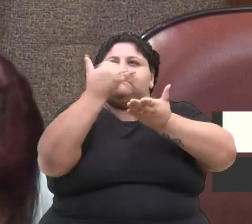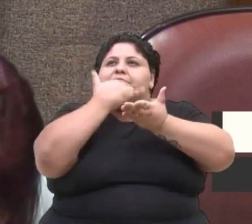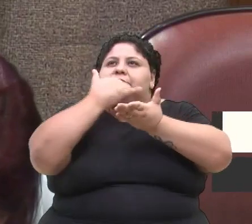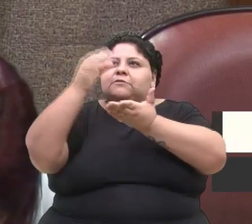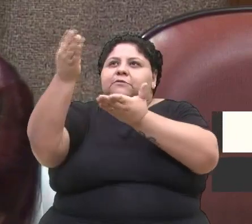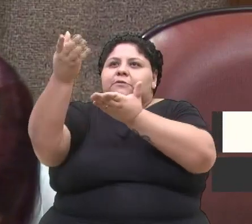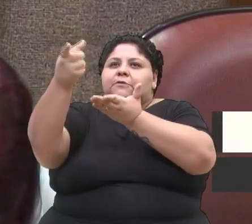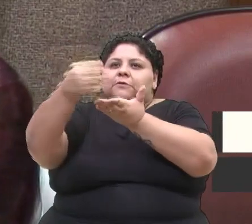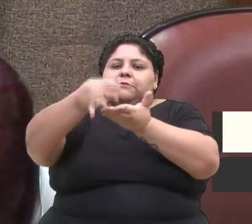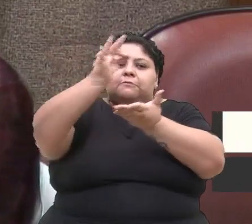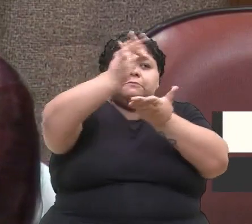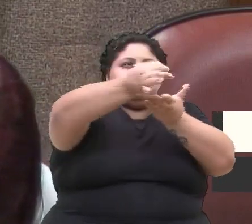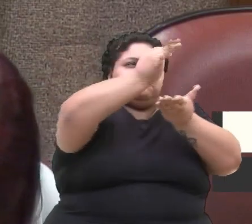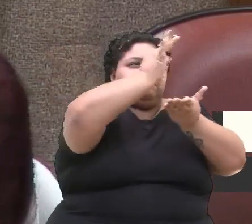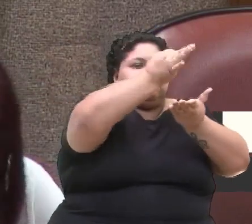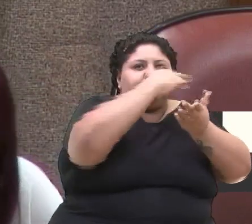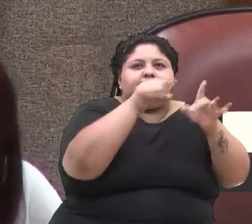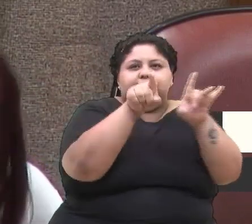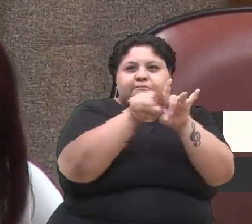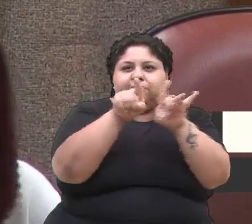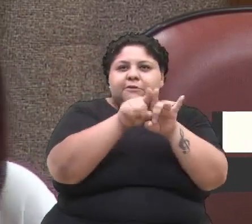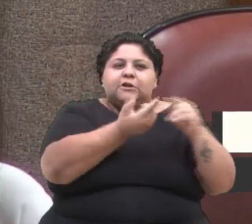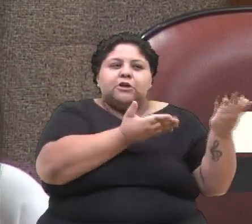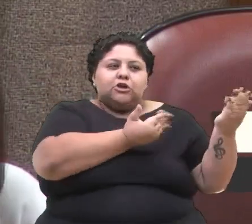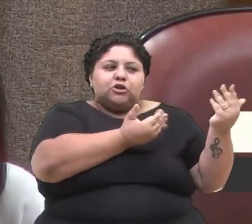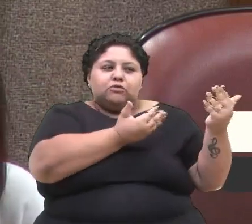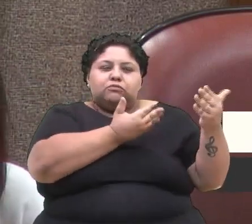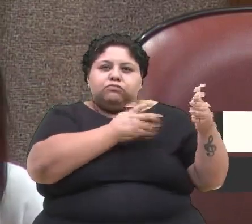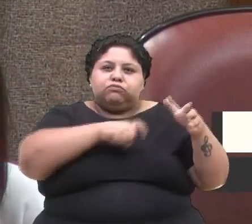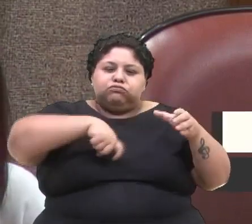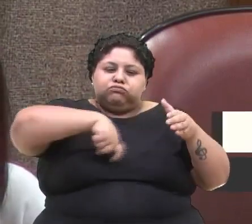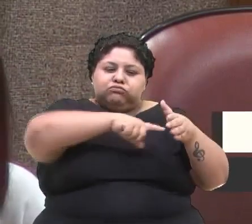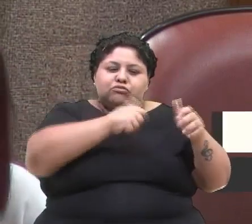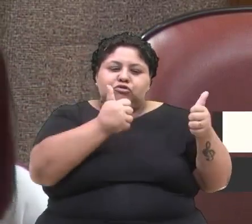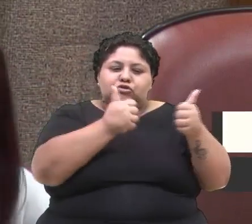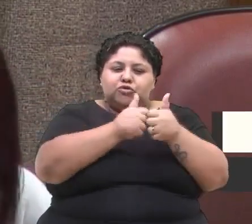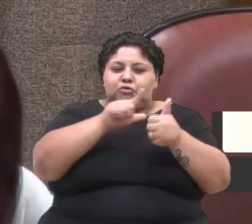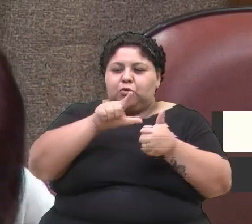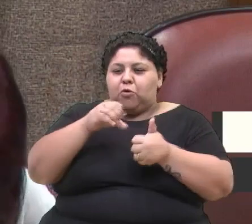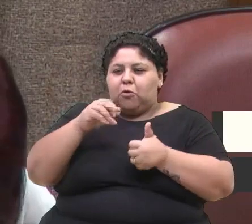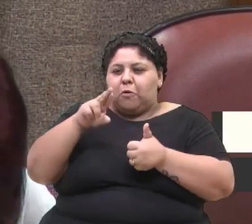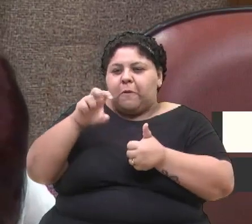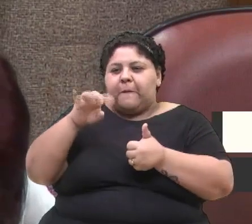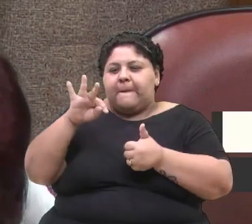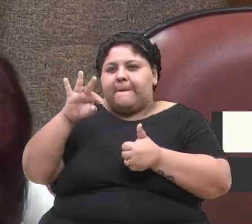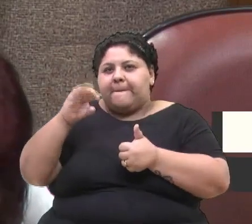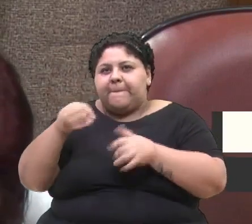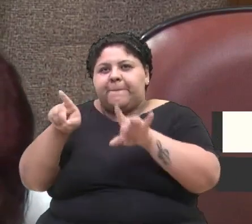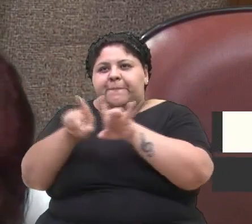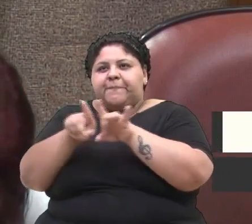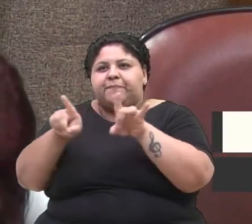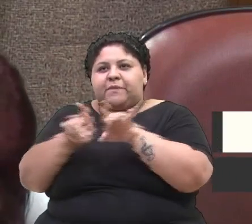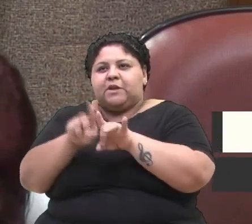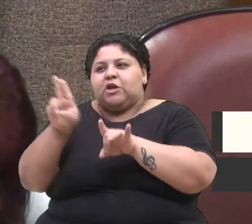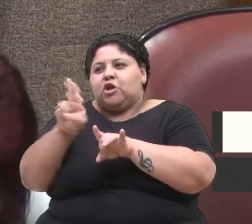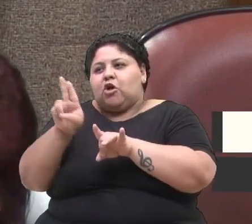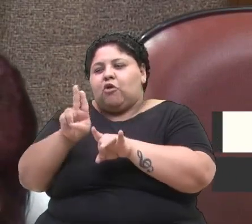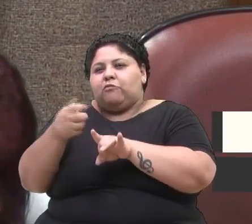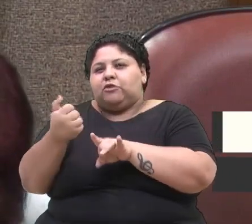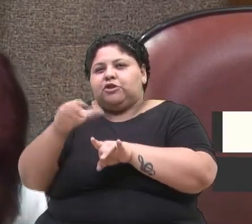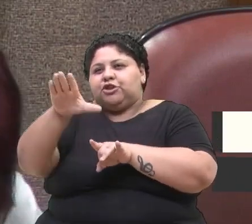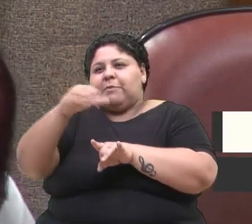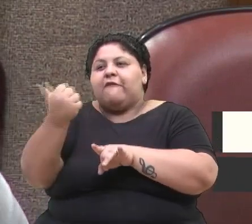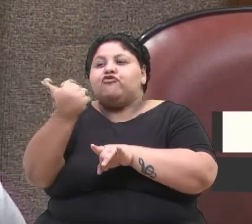colheita das uvas quando jovem jogava futebol no time de Loreto apesar de franzino seu apelido Era duro em razão da força